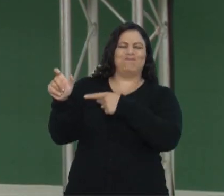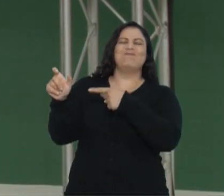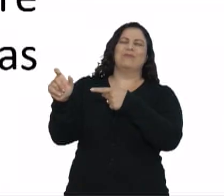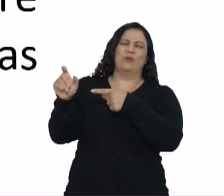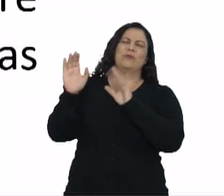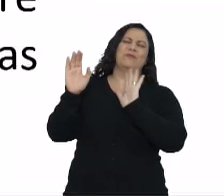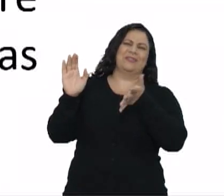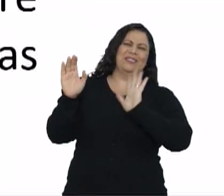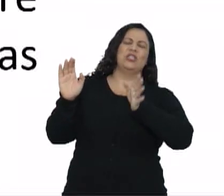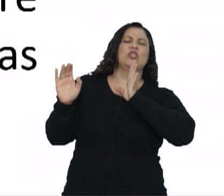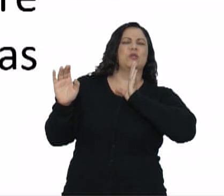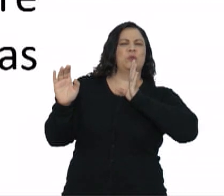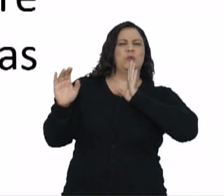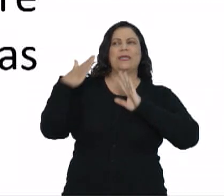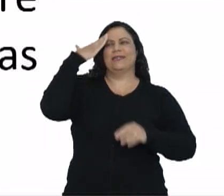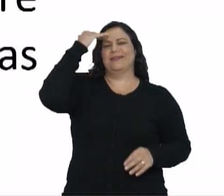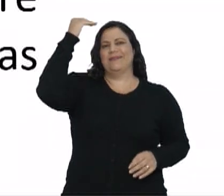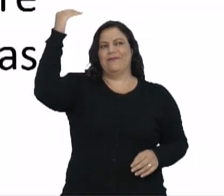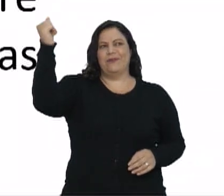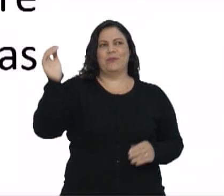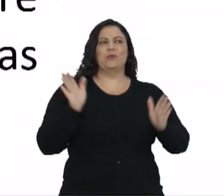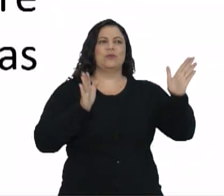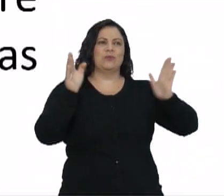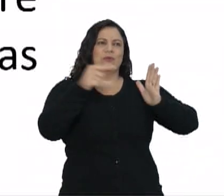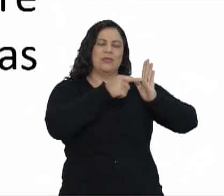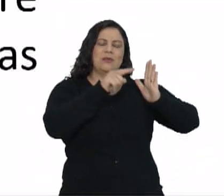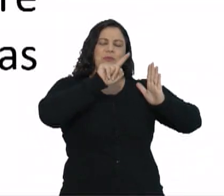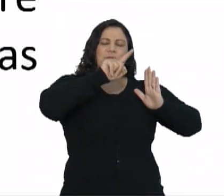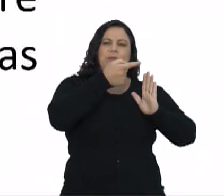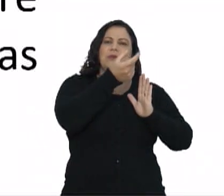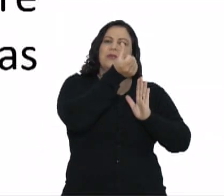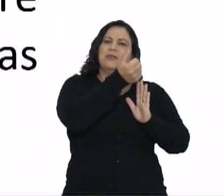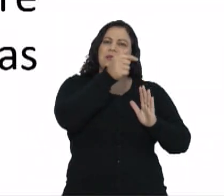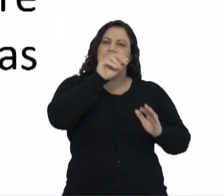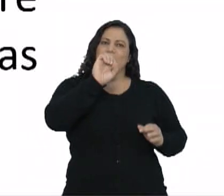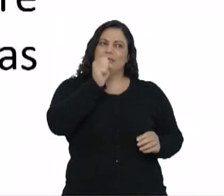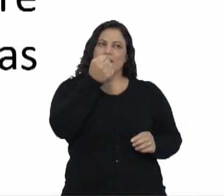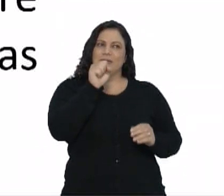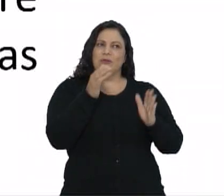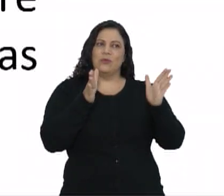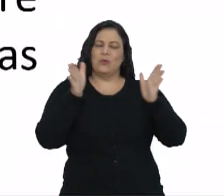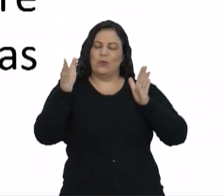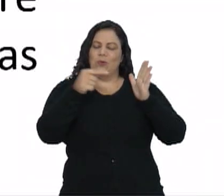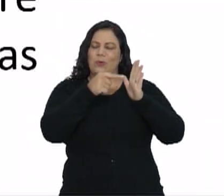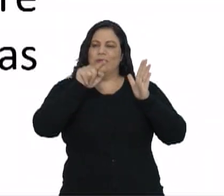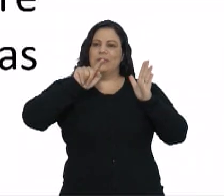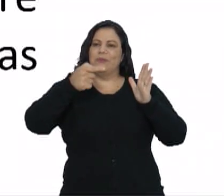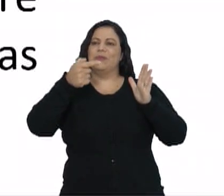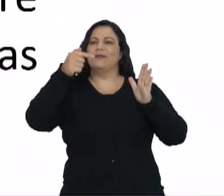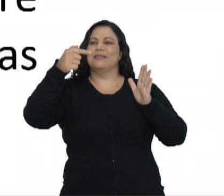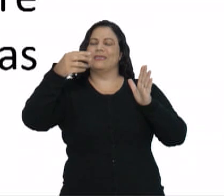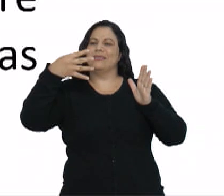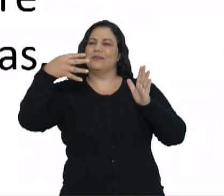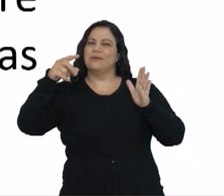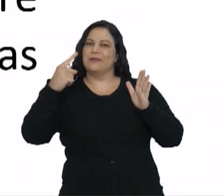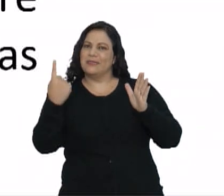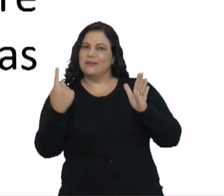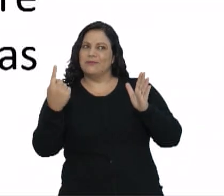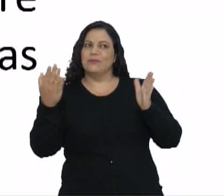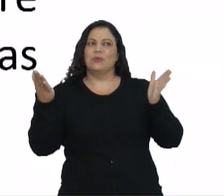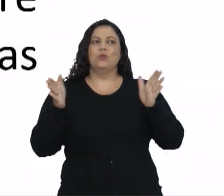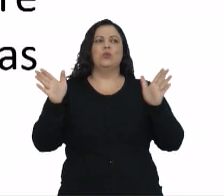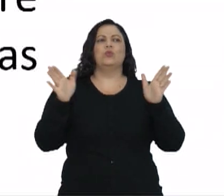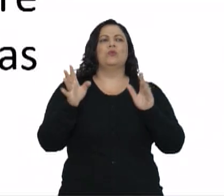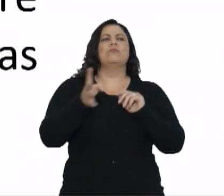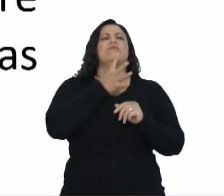falar. 1678 a 1741. Foi o regente do Conservatório de Hospedale da Pietà, onde